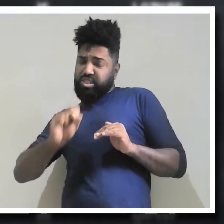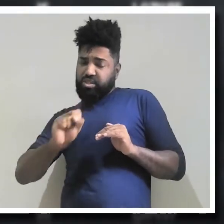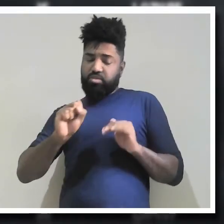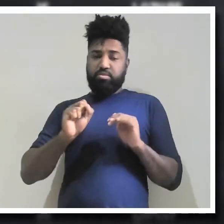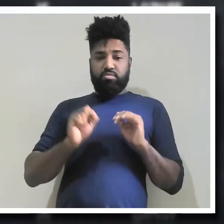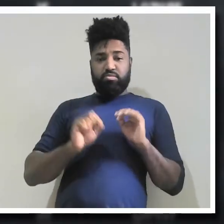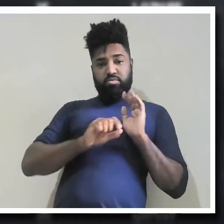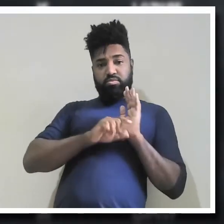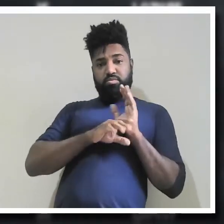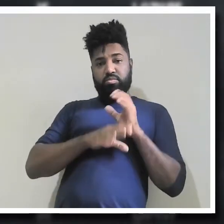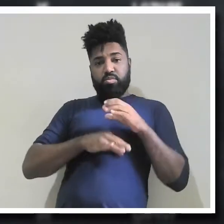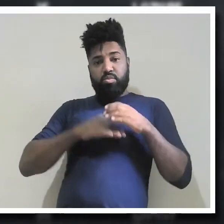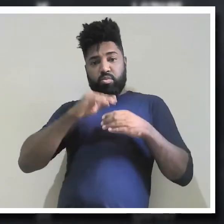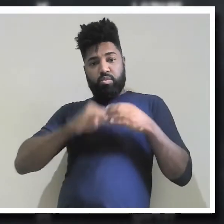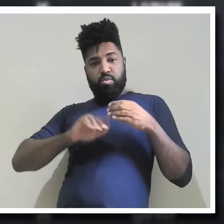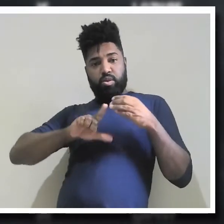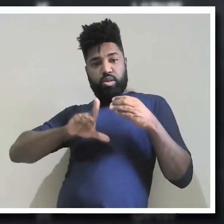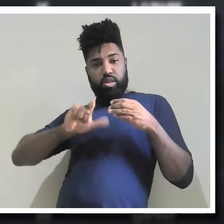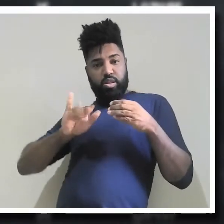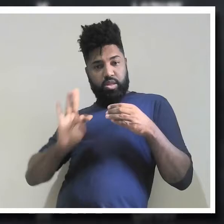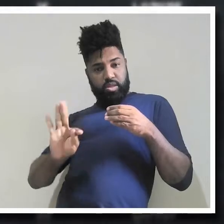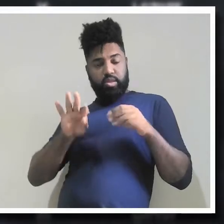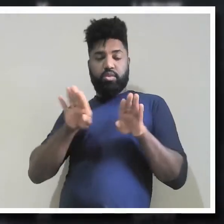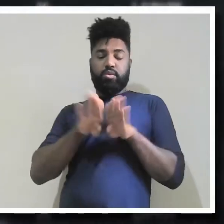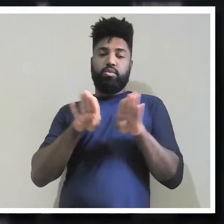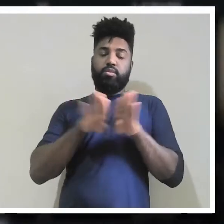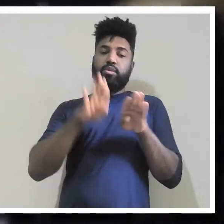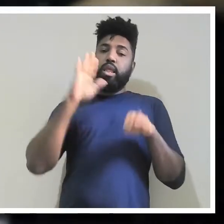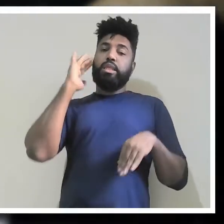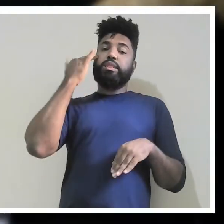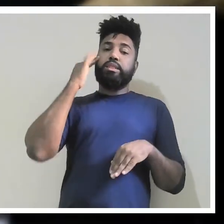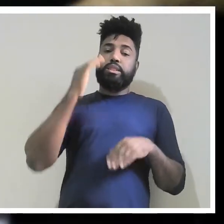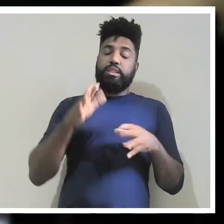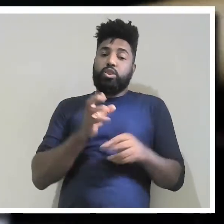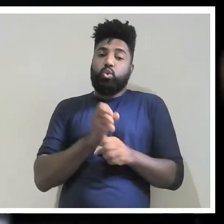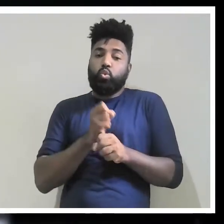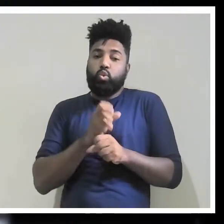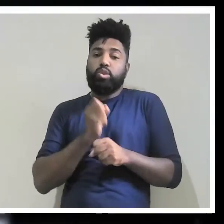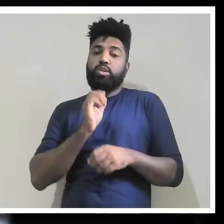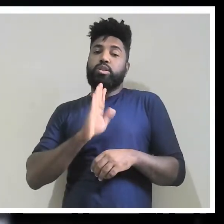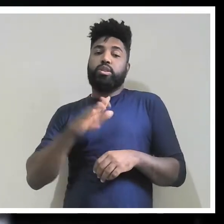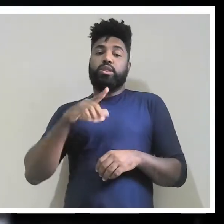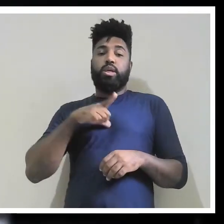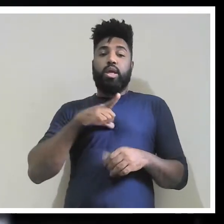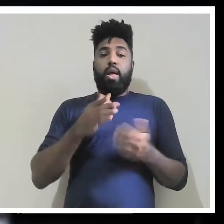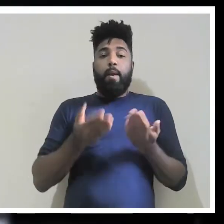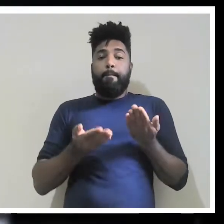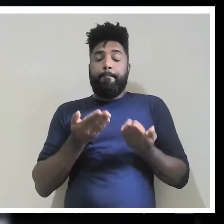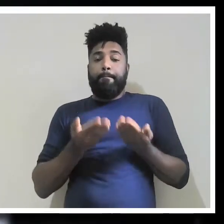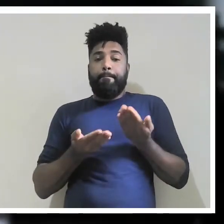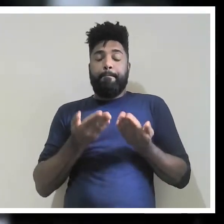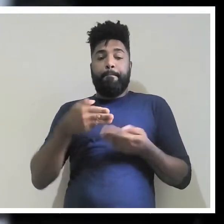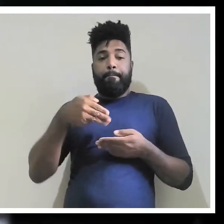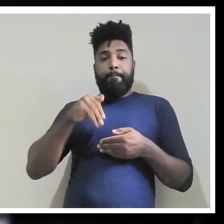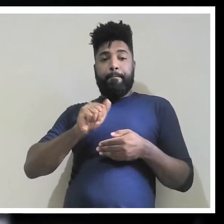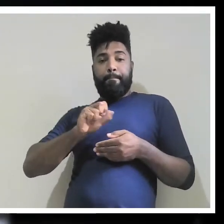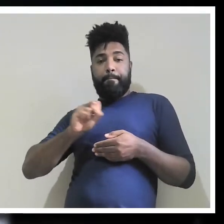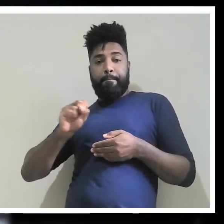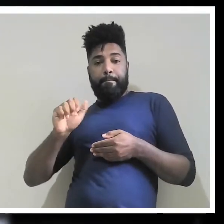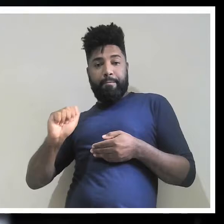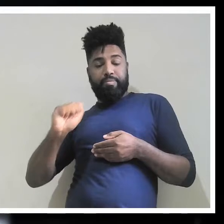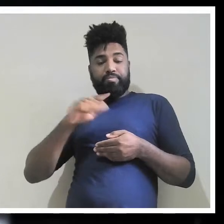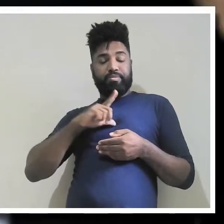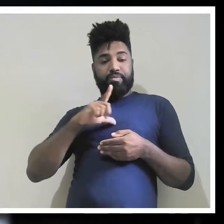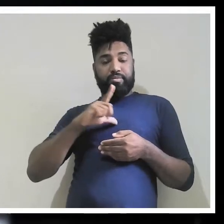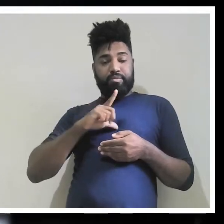por litro. Então, ciente da concentração que nós temos, nós vamos então tomar uma massa de 410 gramas dessa solução,